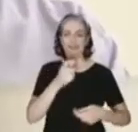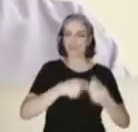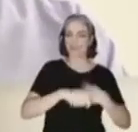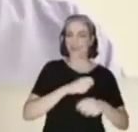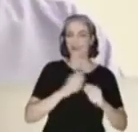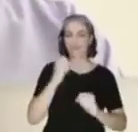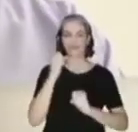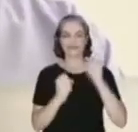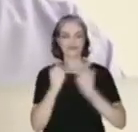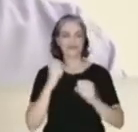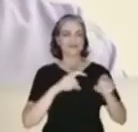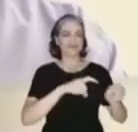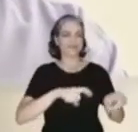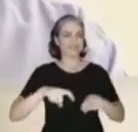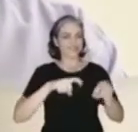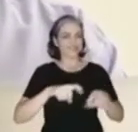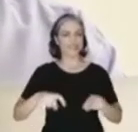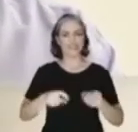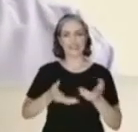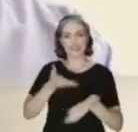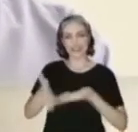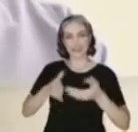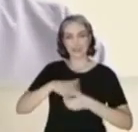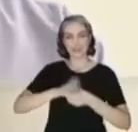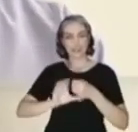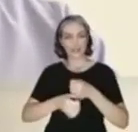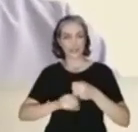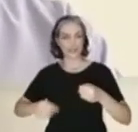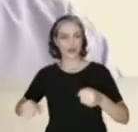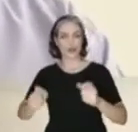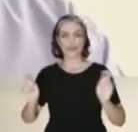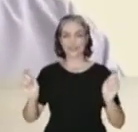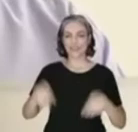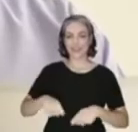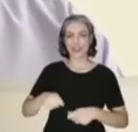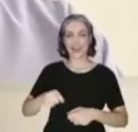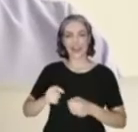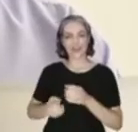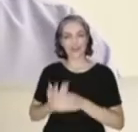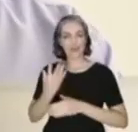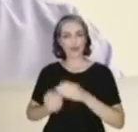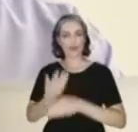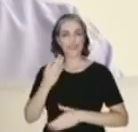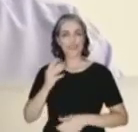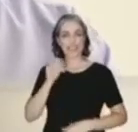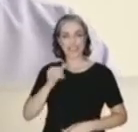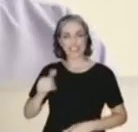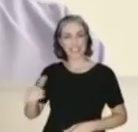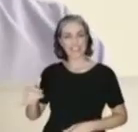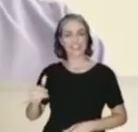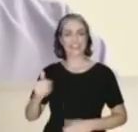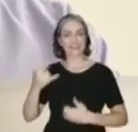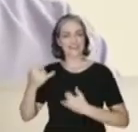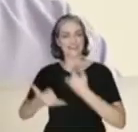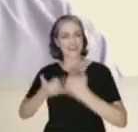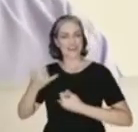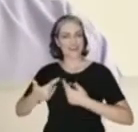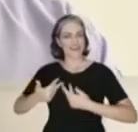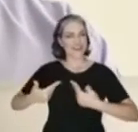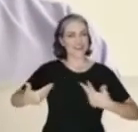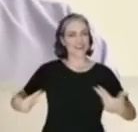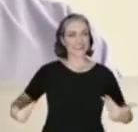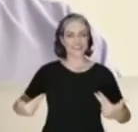o perímetro irrigado, permite o tratamento adequado do esgoto. A água permite atividades de recreação,